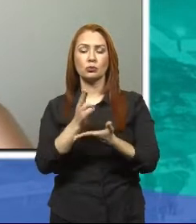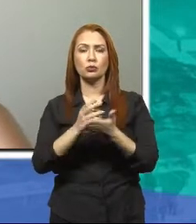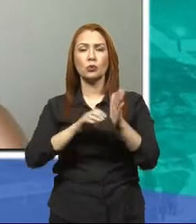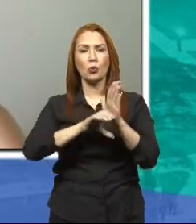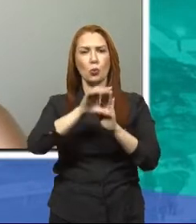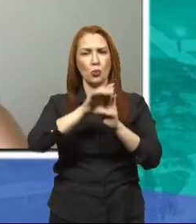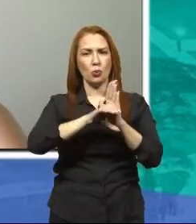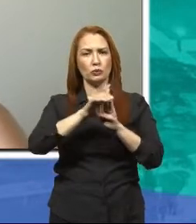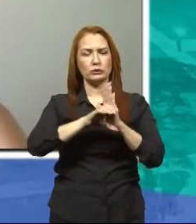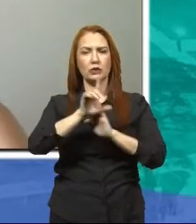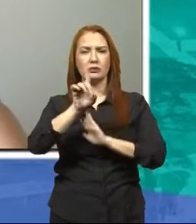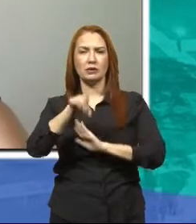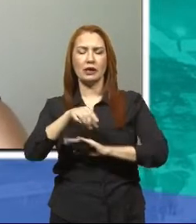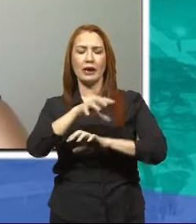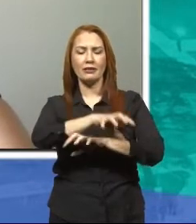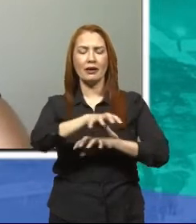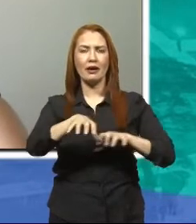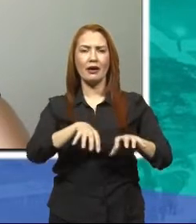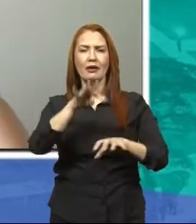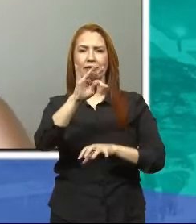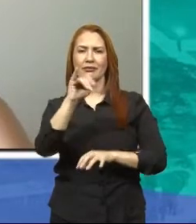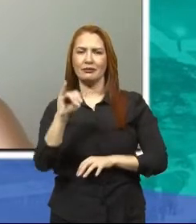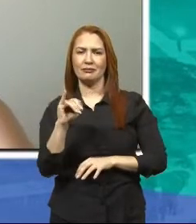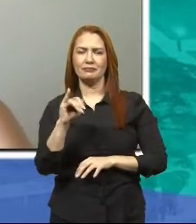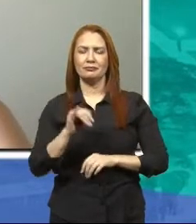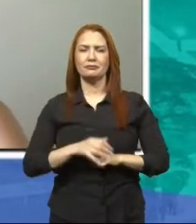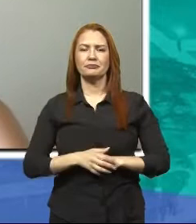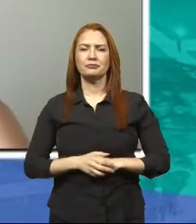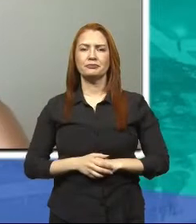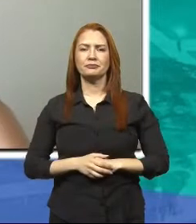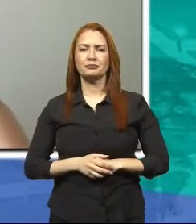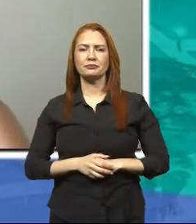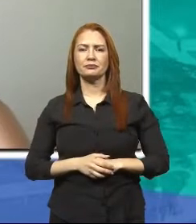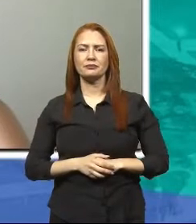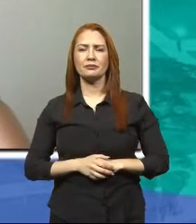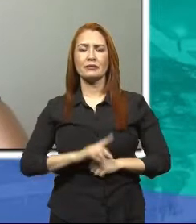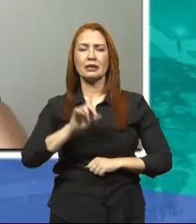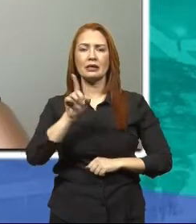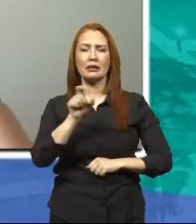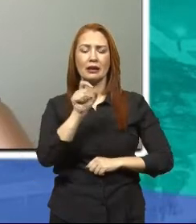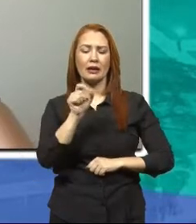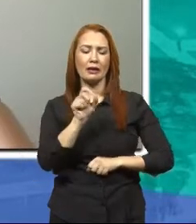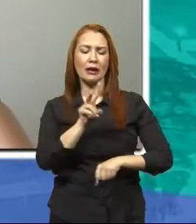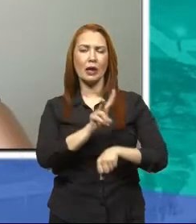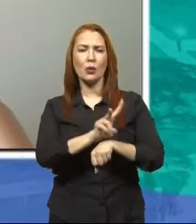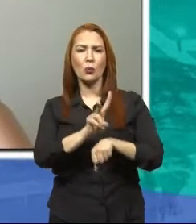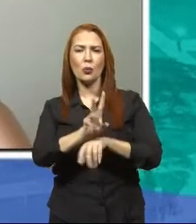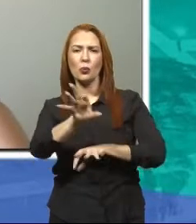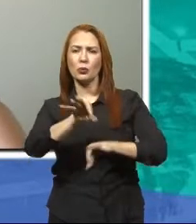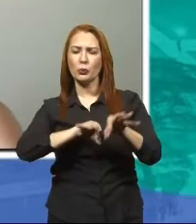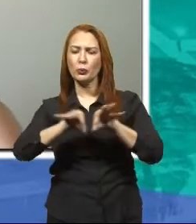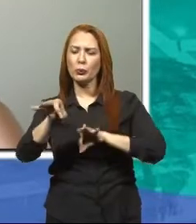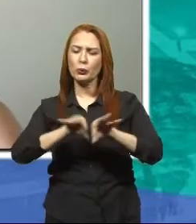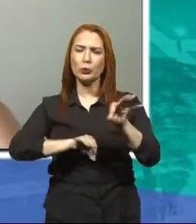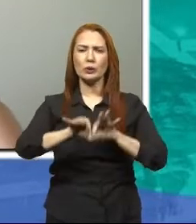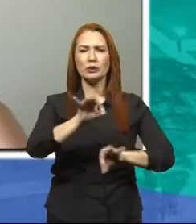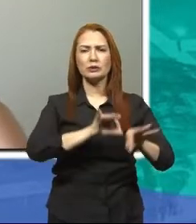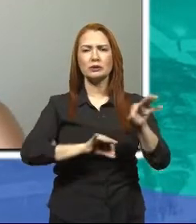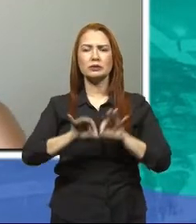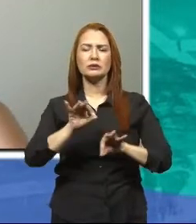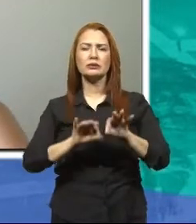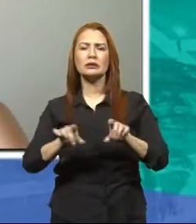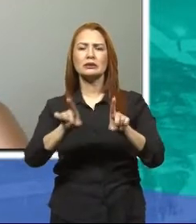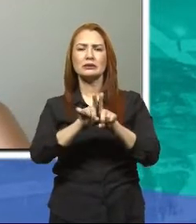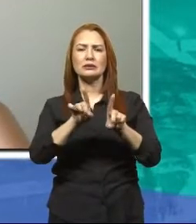vêm da área de TI, né, que é a parte de virtualização, cloud native,